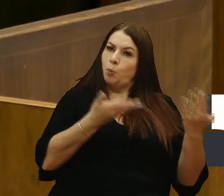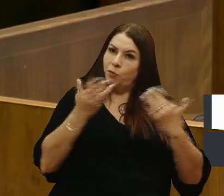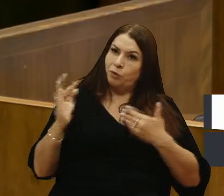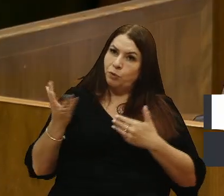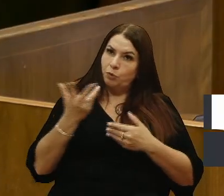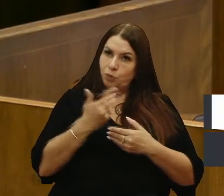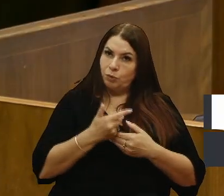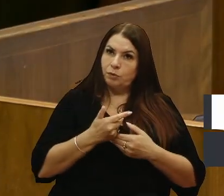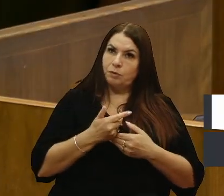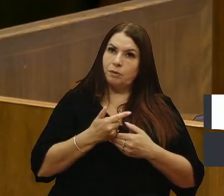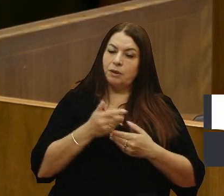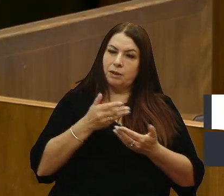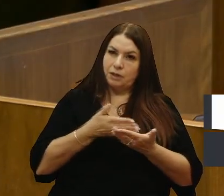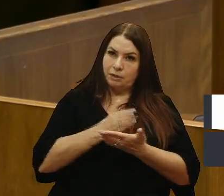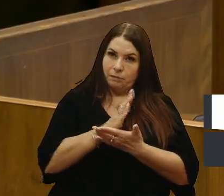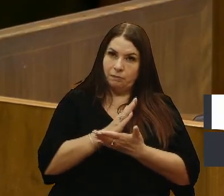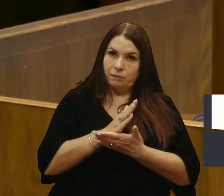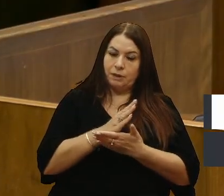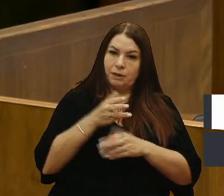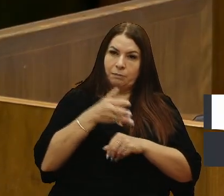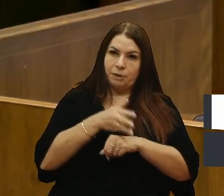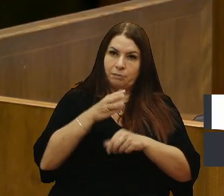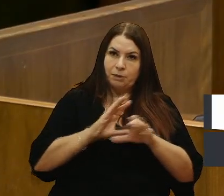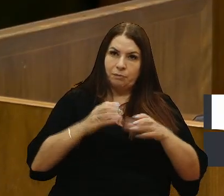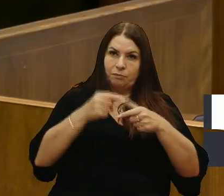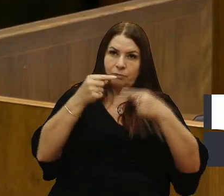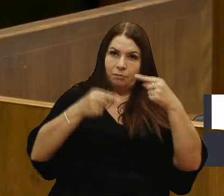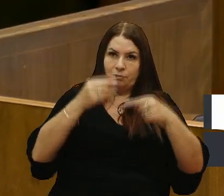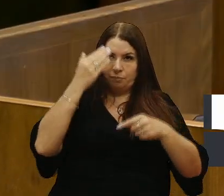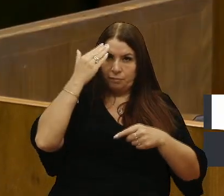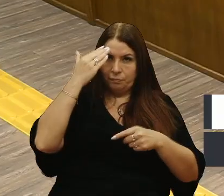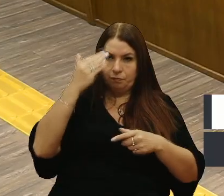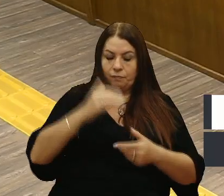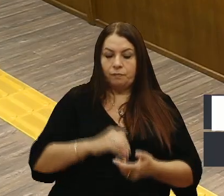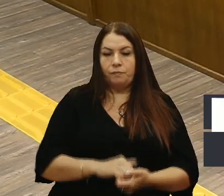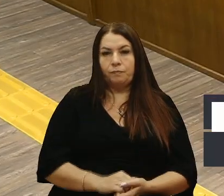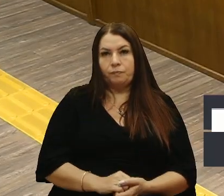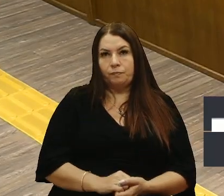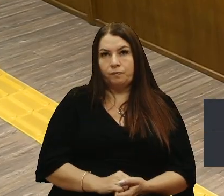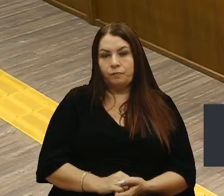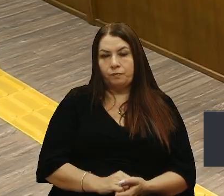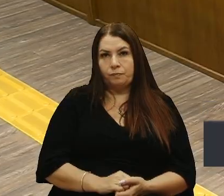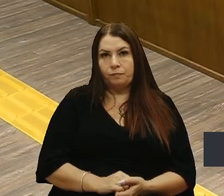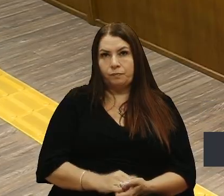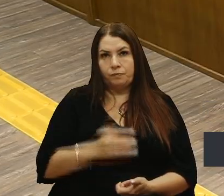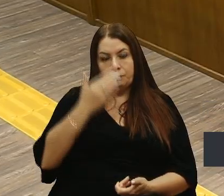todos e a todas a aprovarem e a participarem da frente. Obrigada. Obrigado, vereador Arruda.